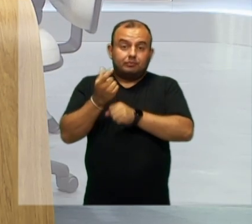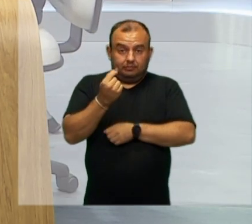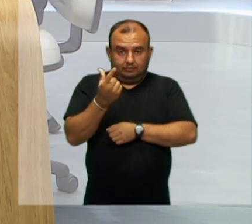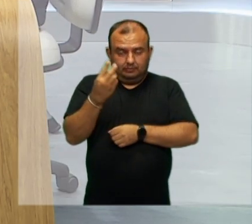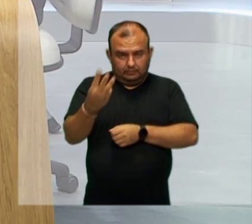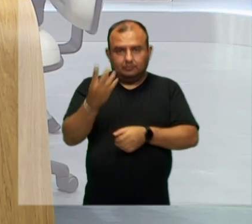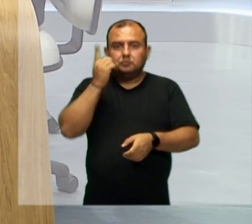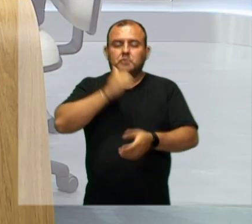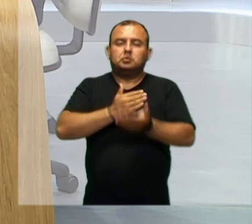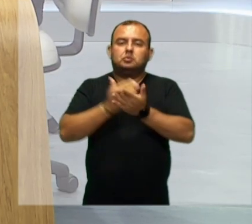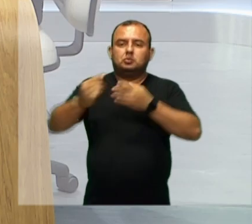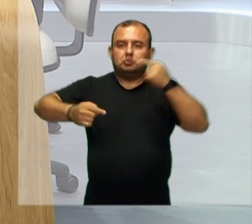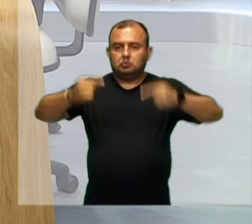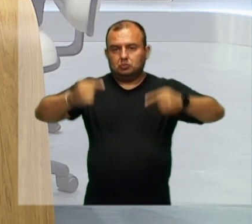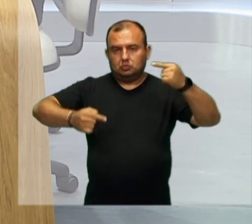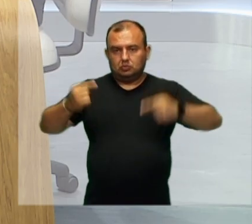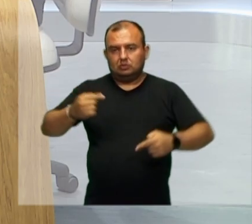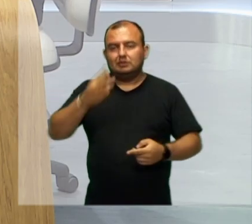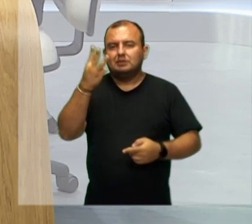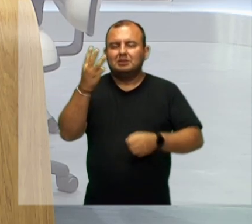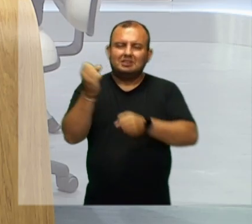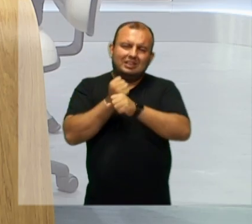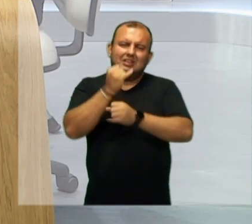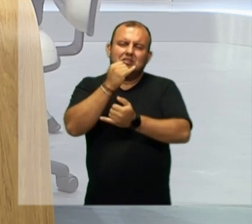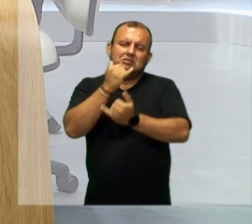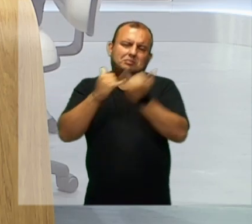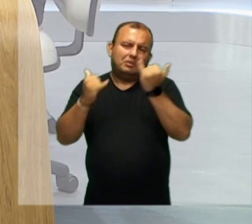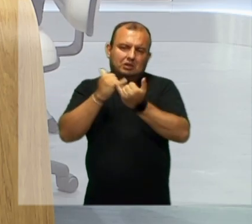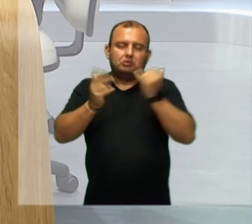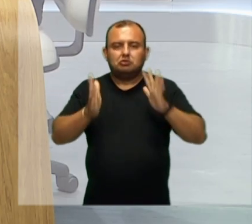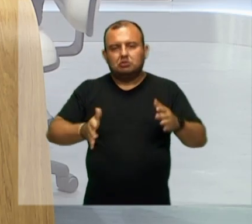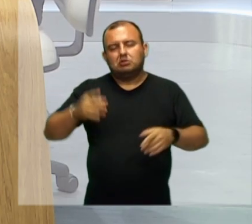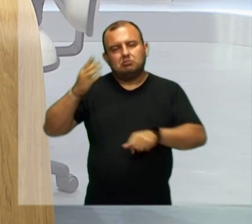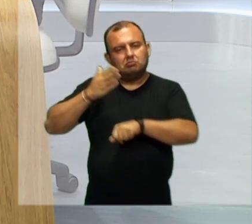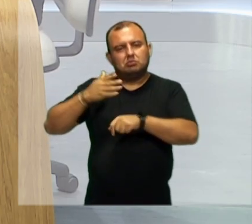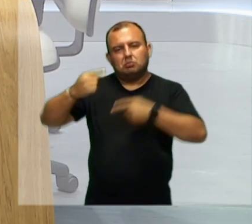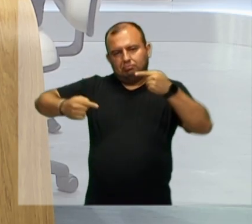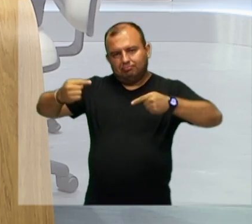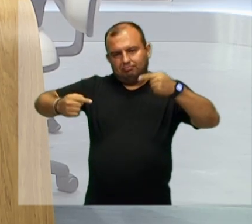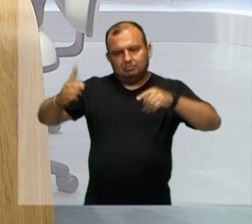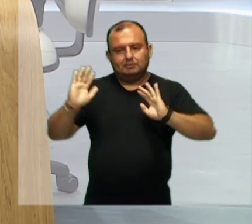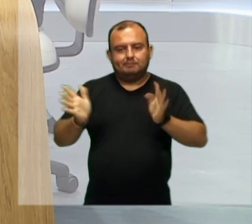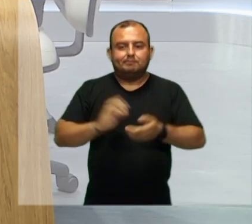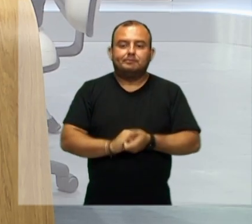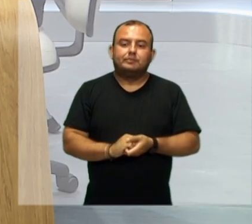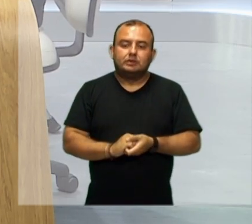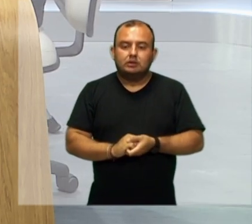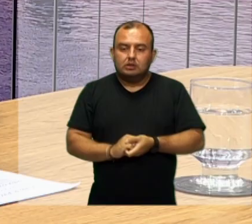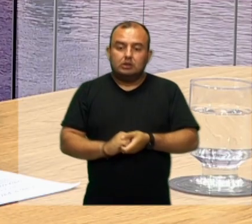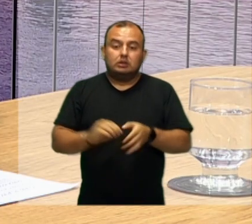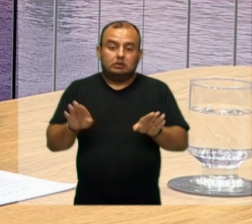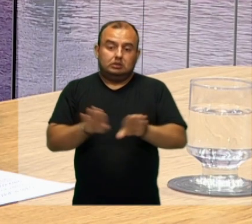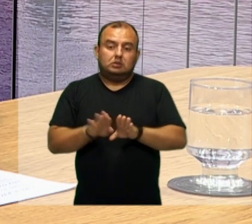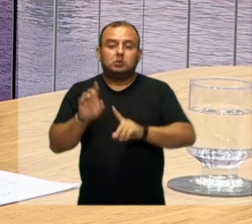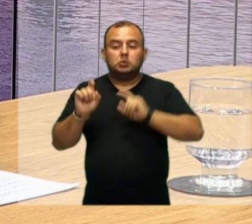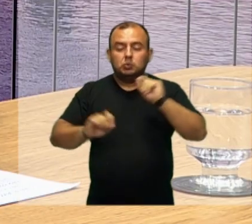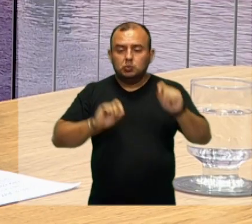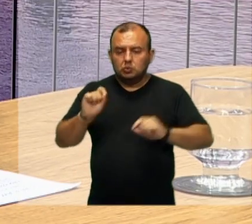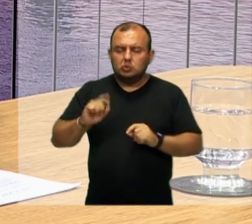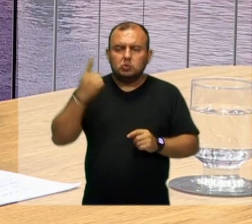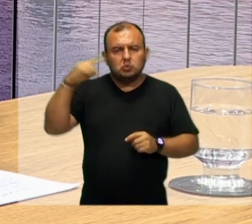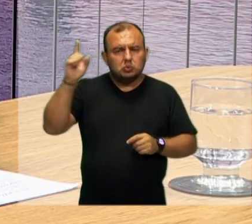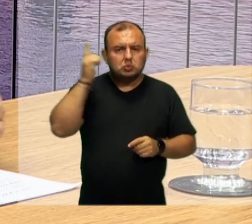2023. Então, estou aí com mais ou menos 3 anos e meio de modalidade. E essa